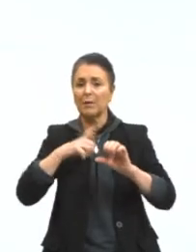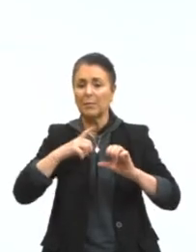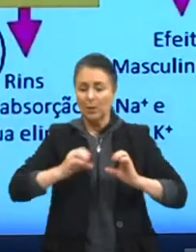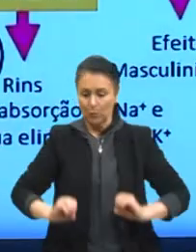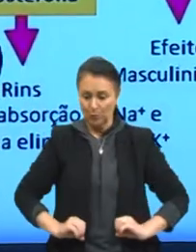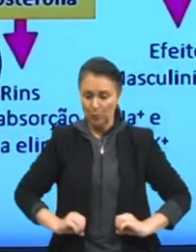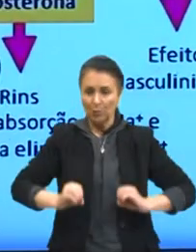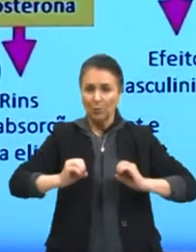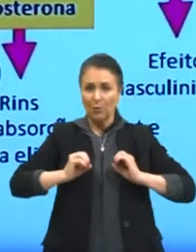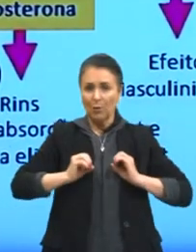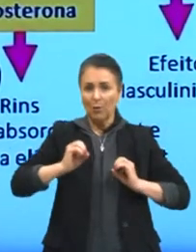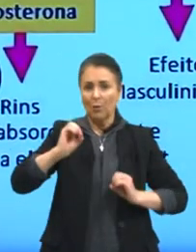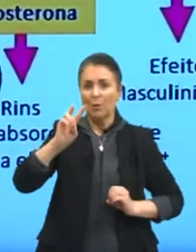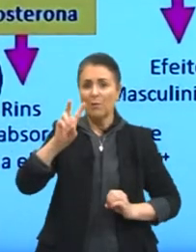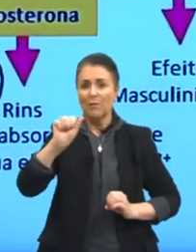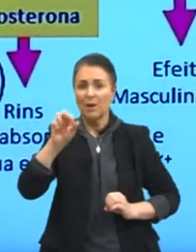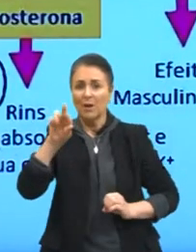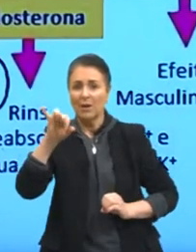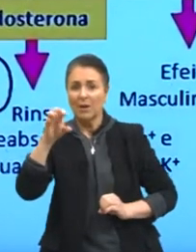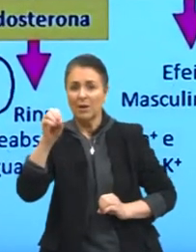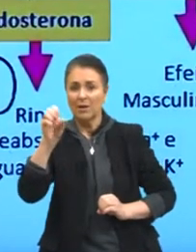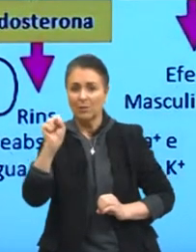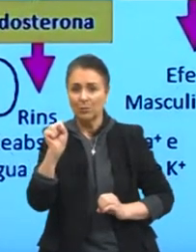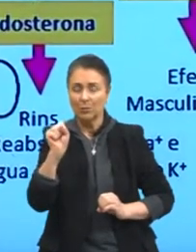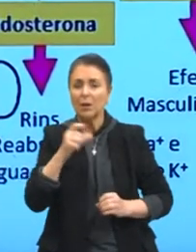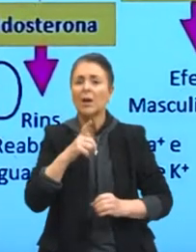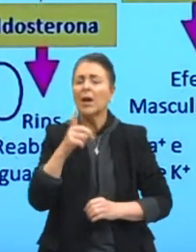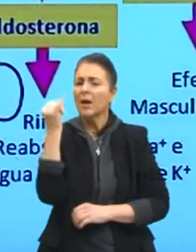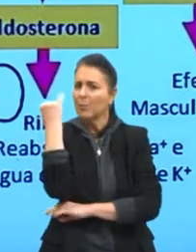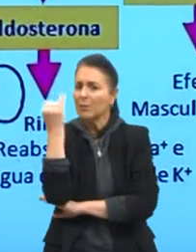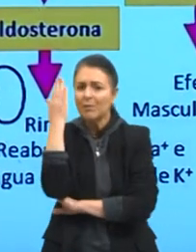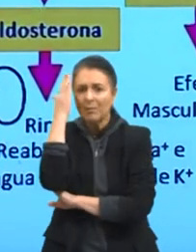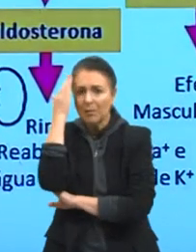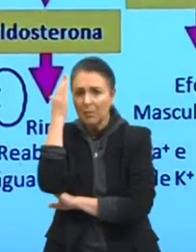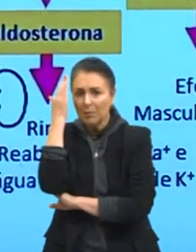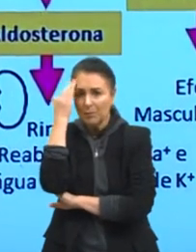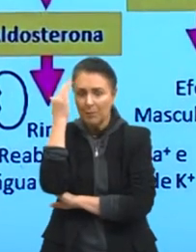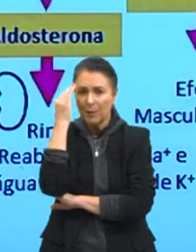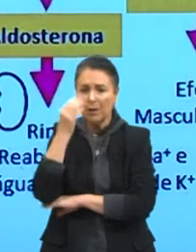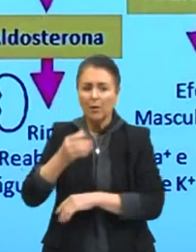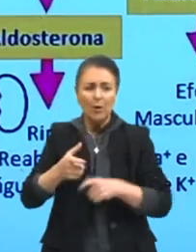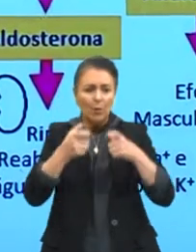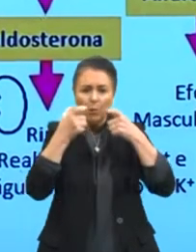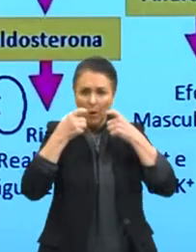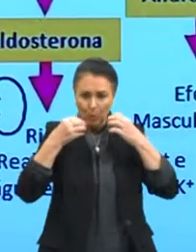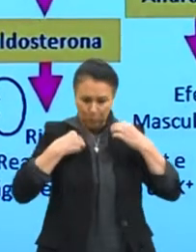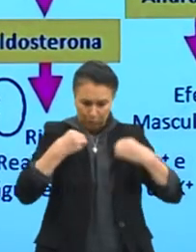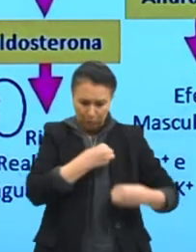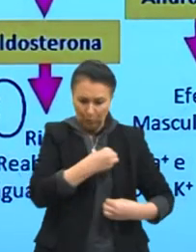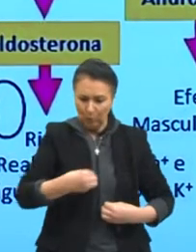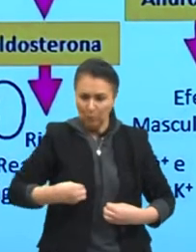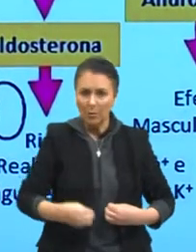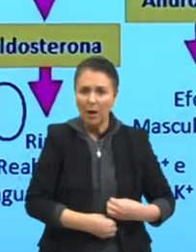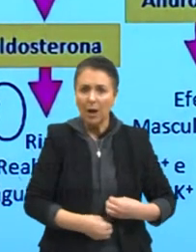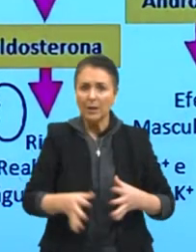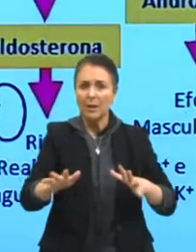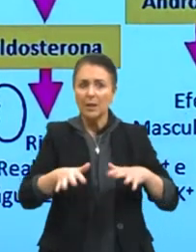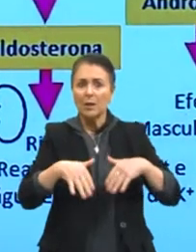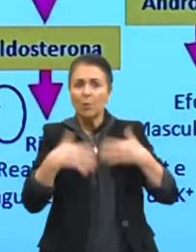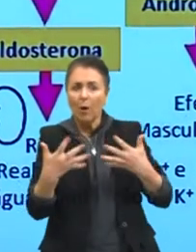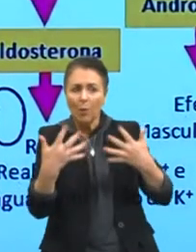todo o nosso organismo a gente é bem importante saber pelo menos assim aonde que a tua e o que que faça